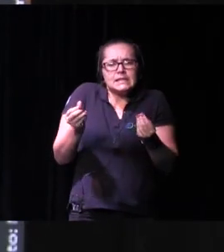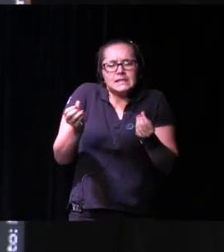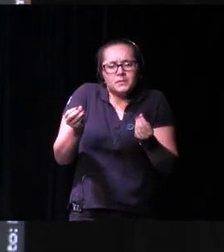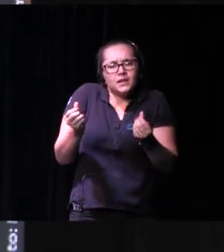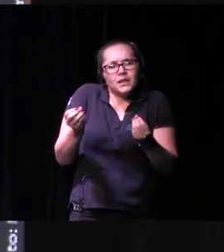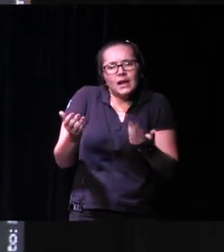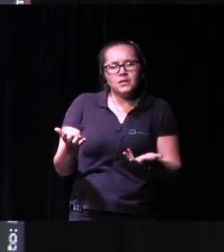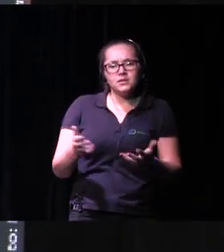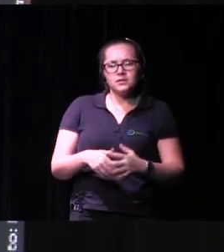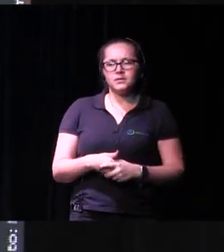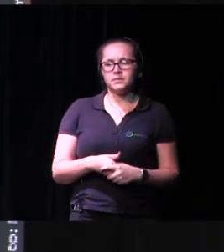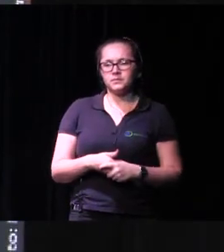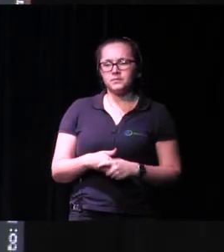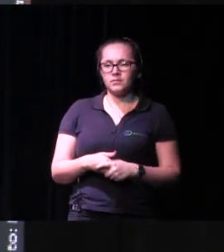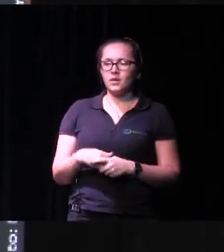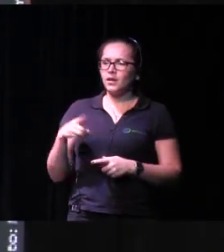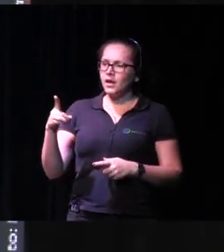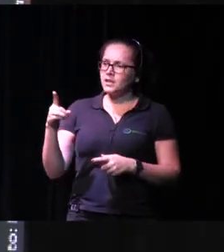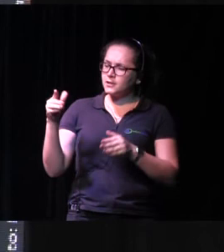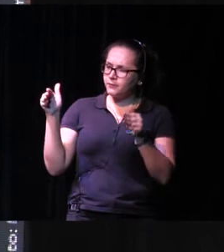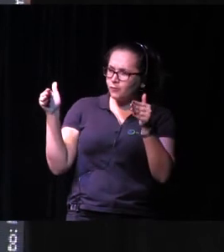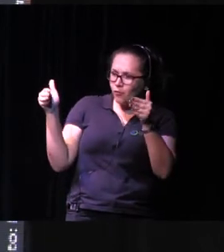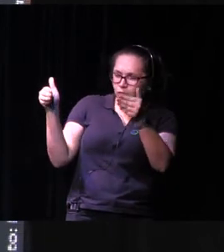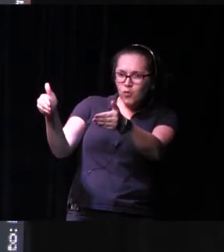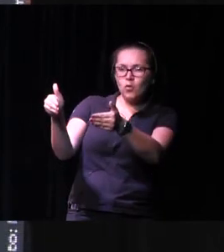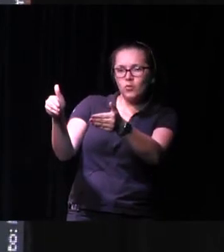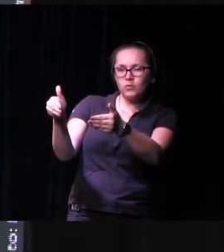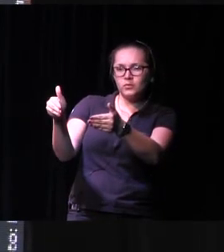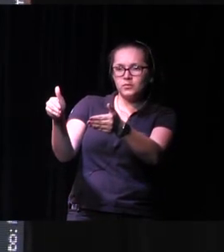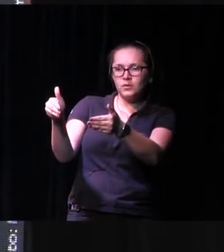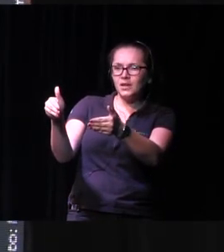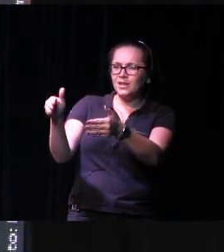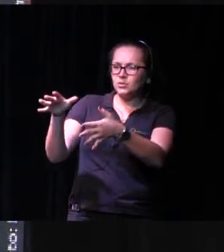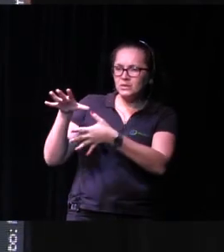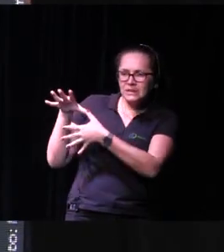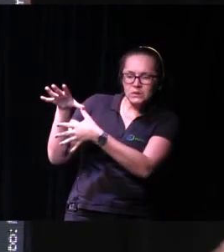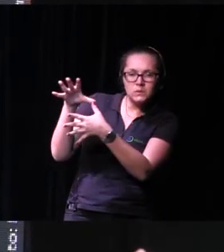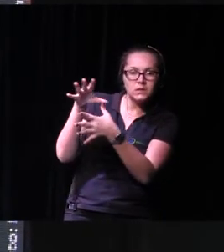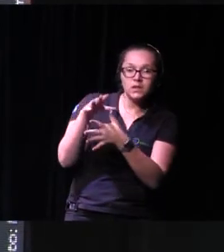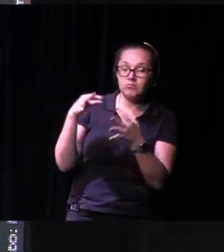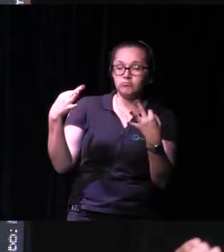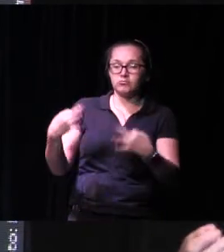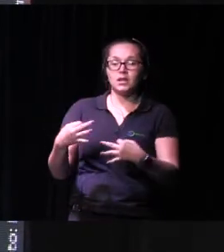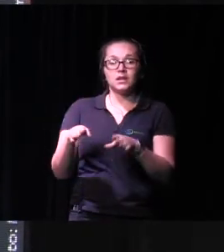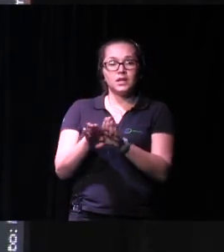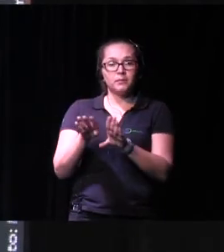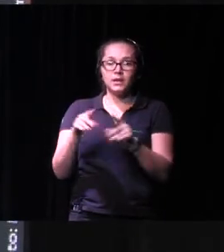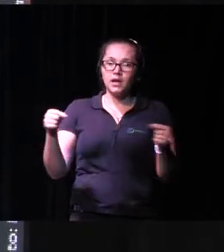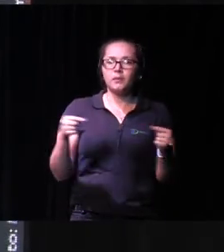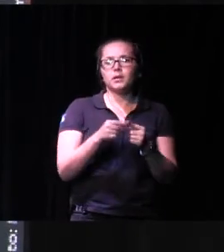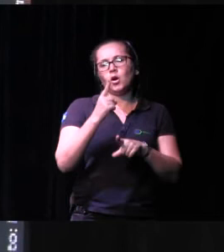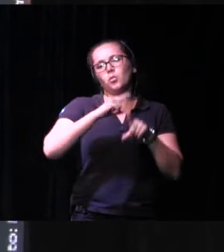esse enfoco territorial relacionado a um problema estatal,